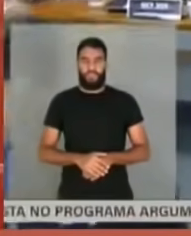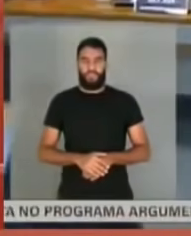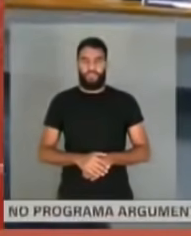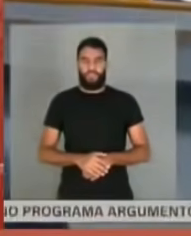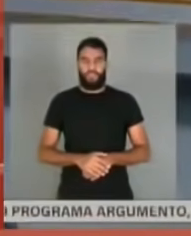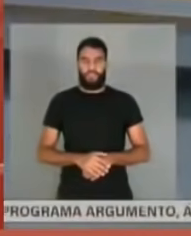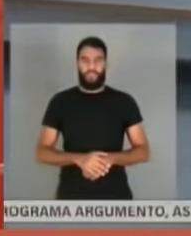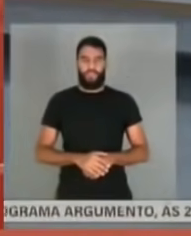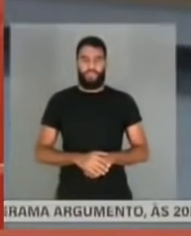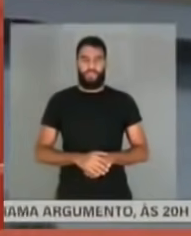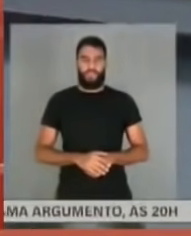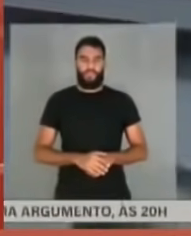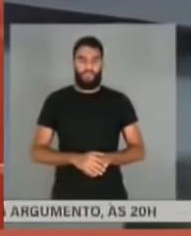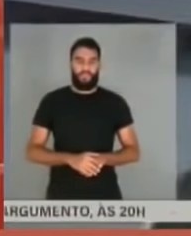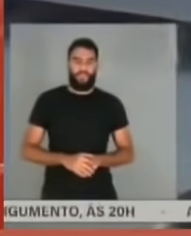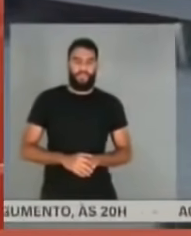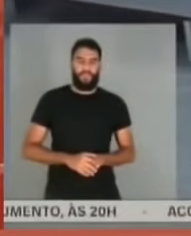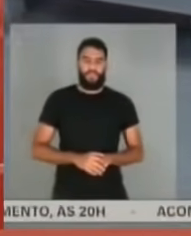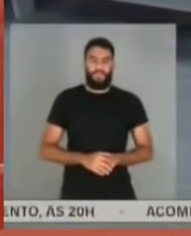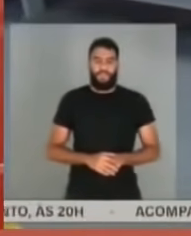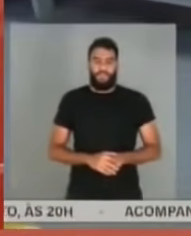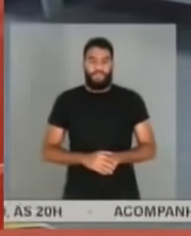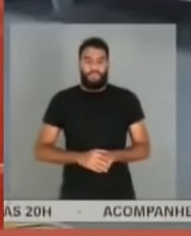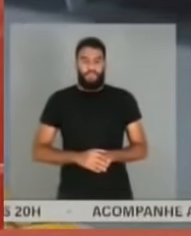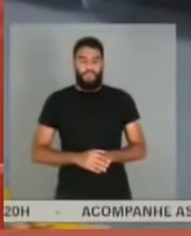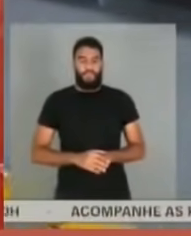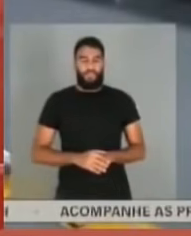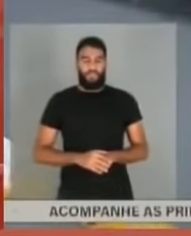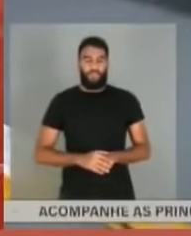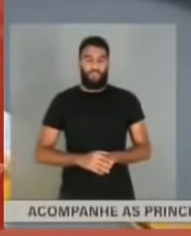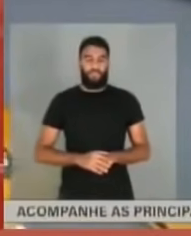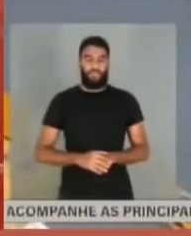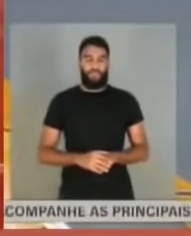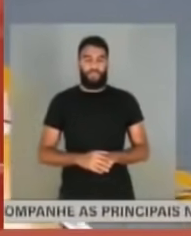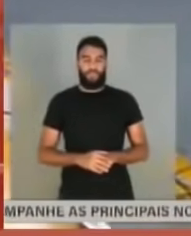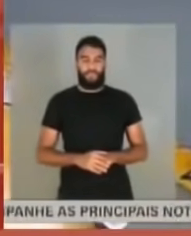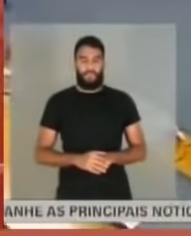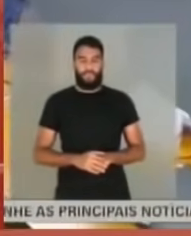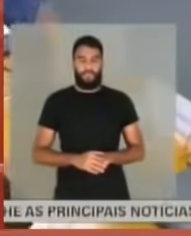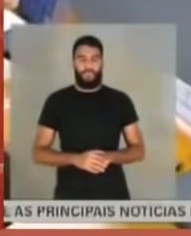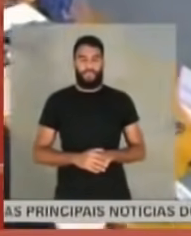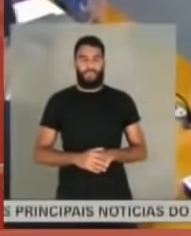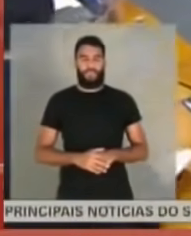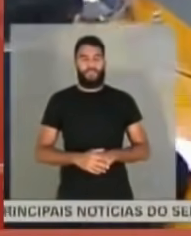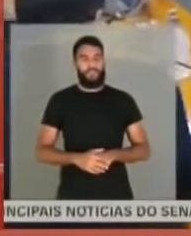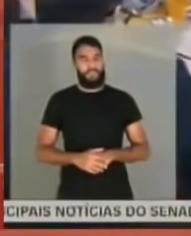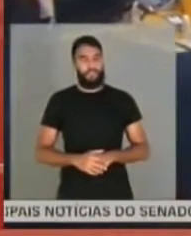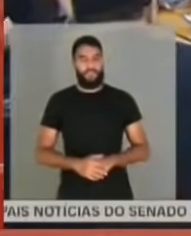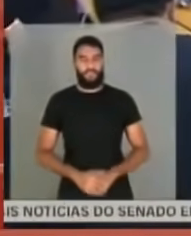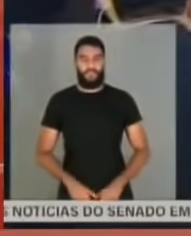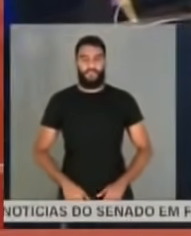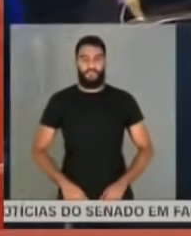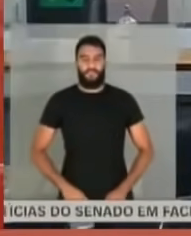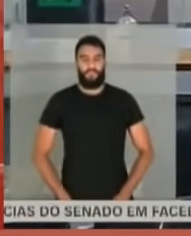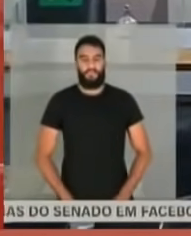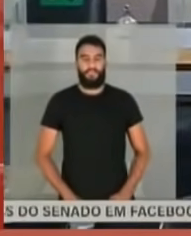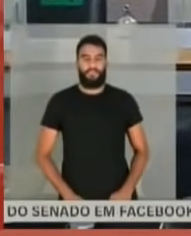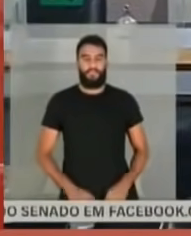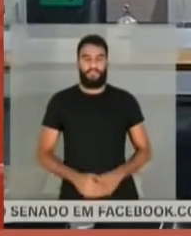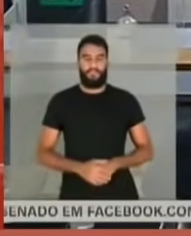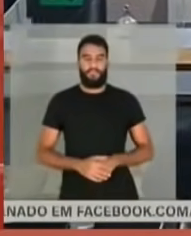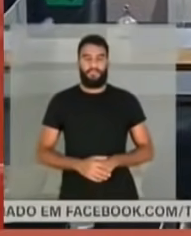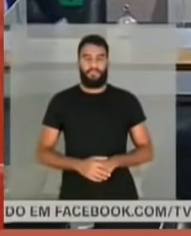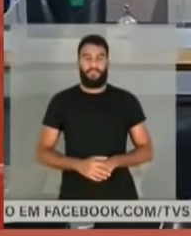que poderiam, em outros países em que a democracia funciona, já ter afastado esse governo, o próprio